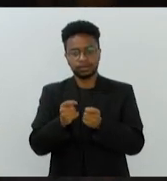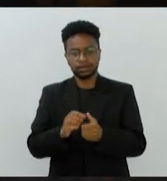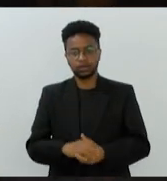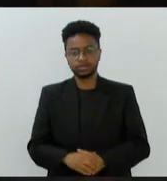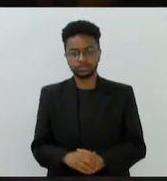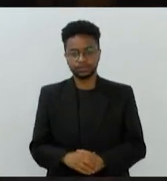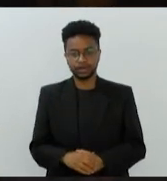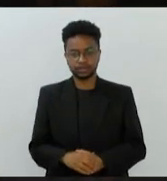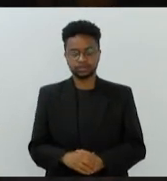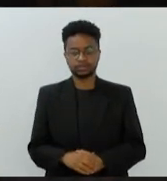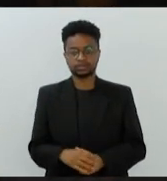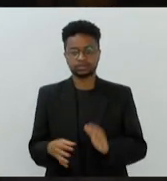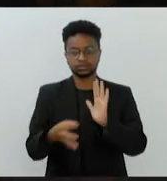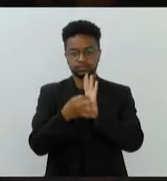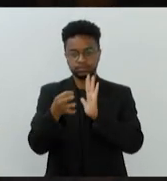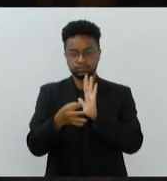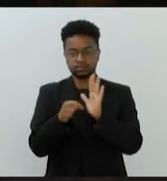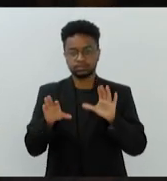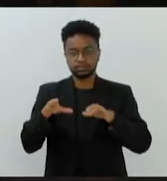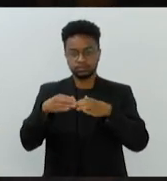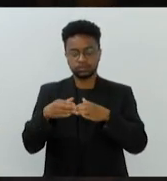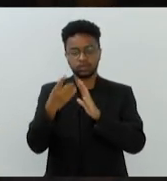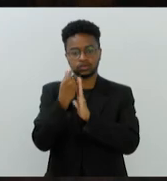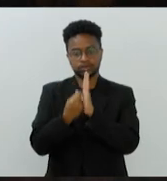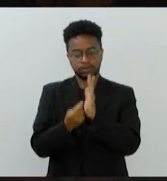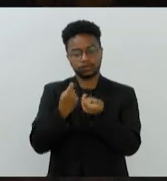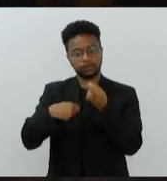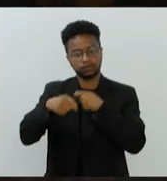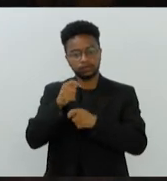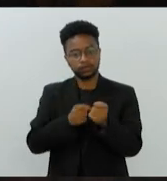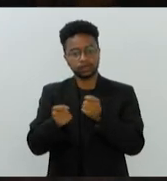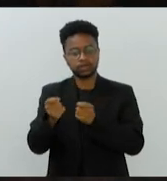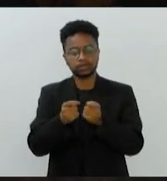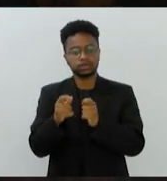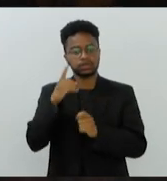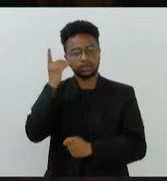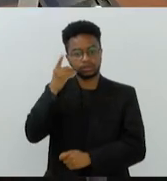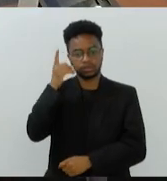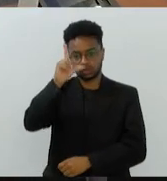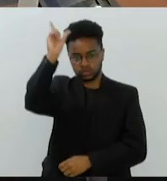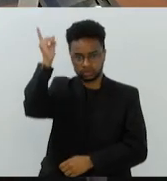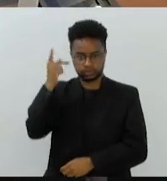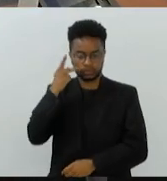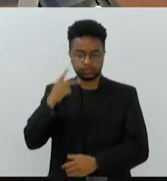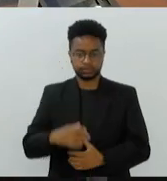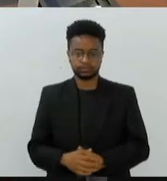emitir parecer pela Comissão de Orçamento e Finanças, deputado Luiz Paulo, por gentileza.